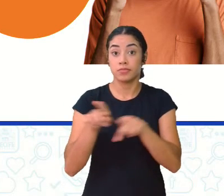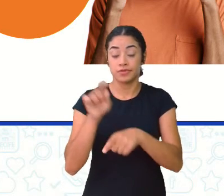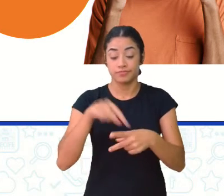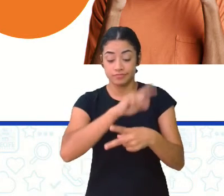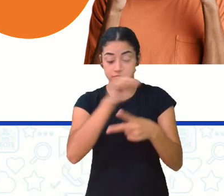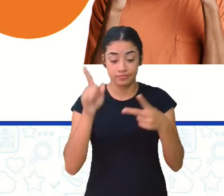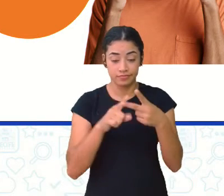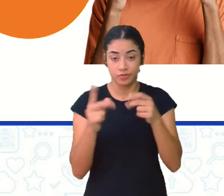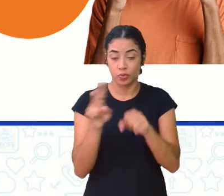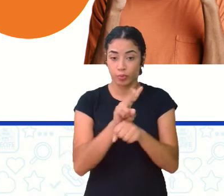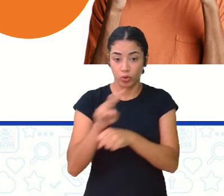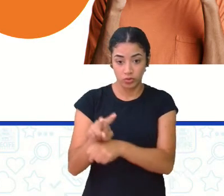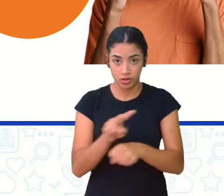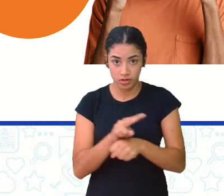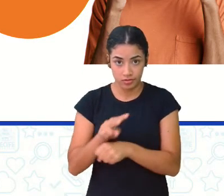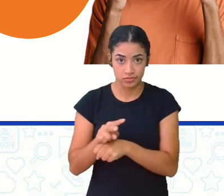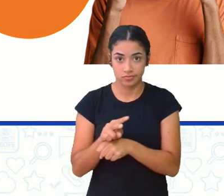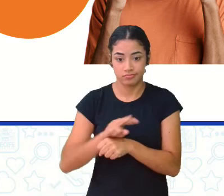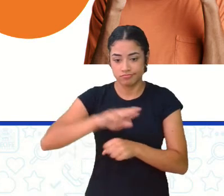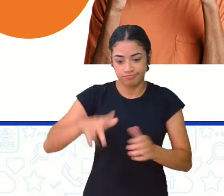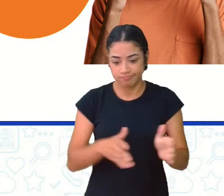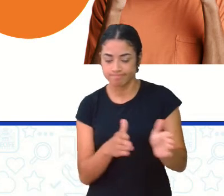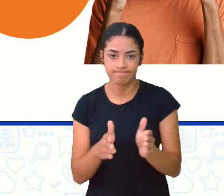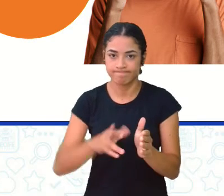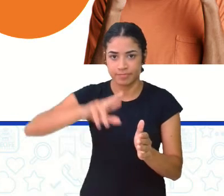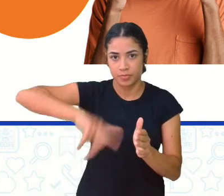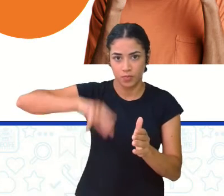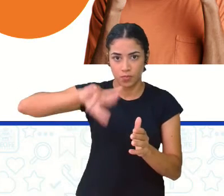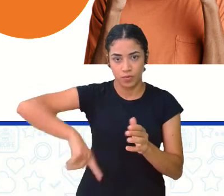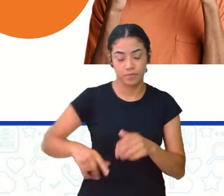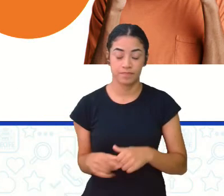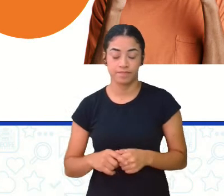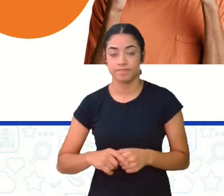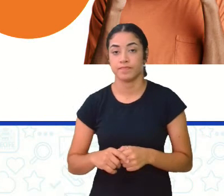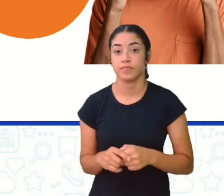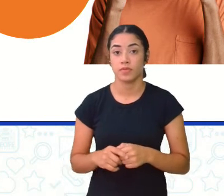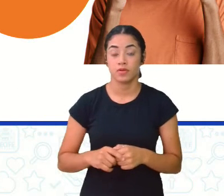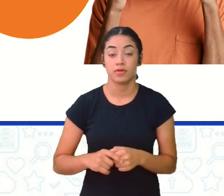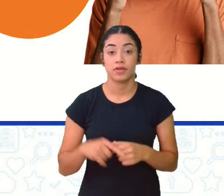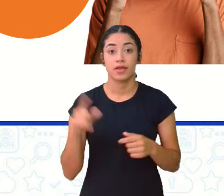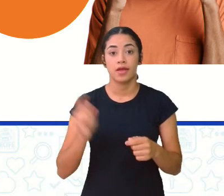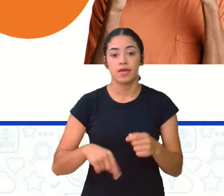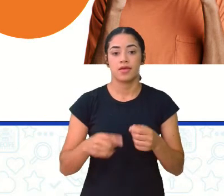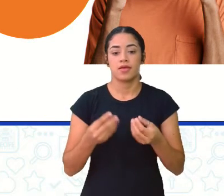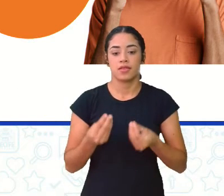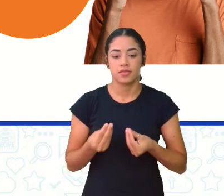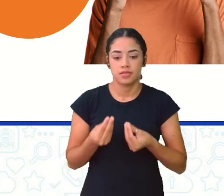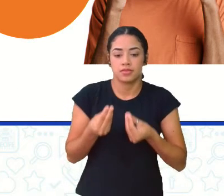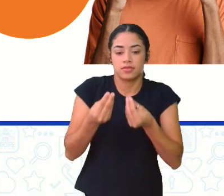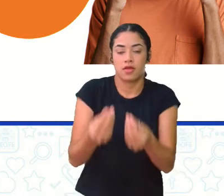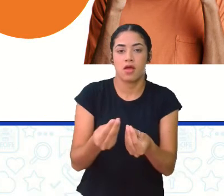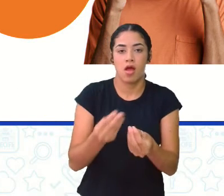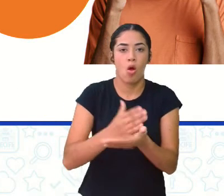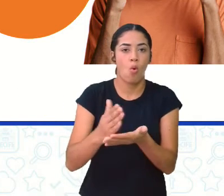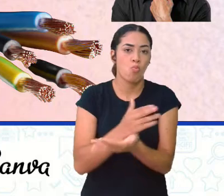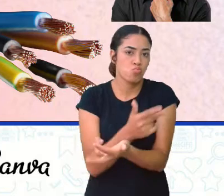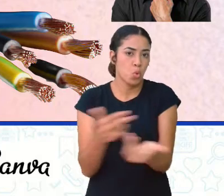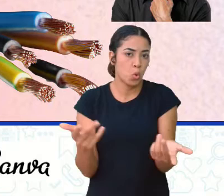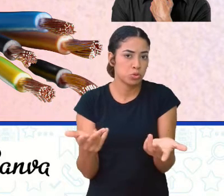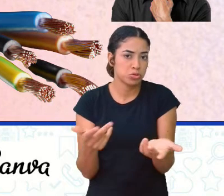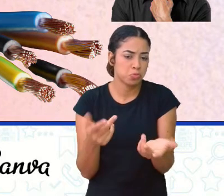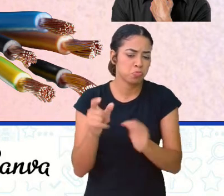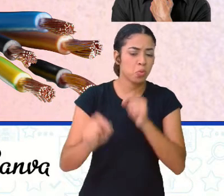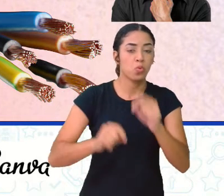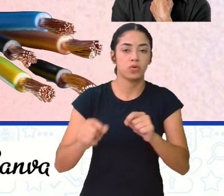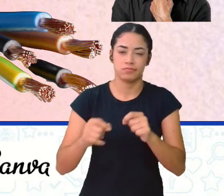né, ele isola. Logo, ele não conduz. A questão aí do que a gente está falando é transportar alguma carga. Vamos ver o que é que nós